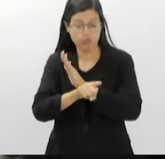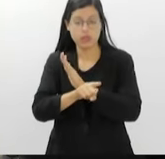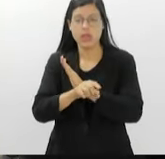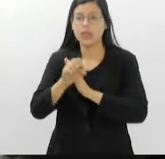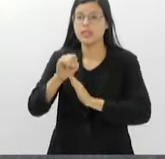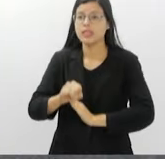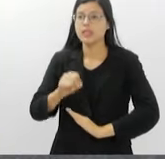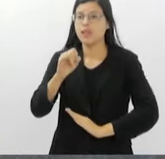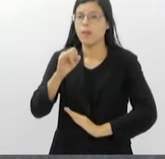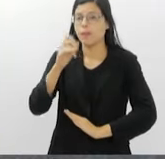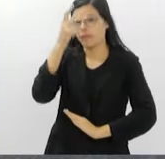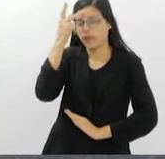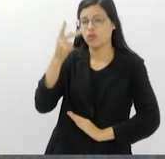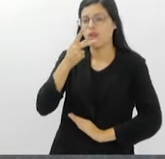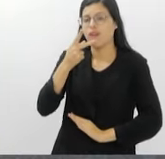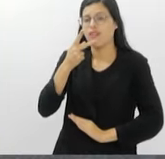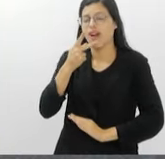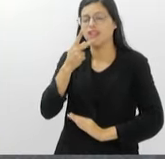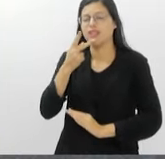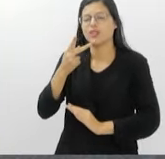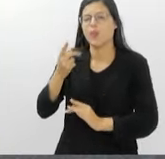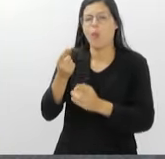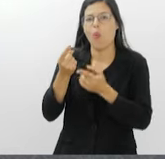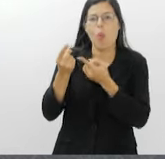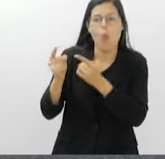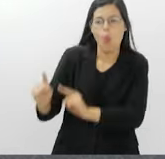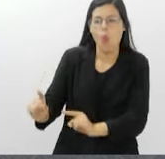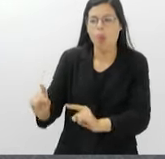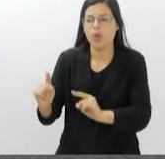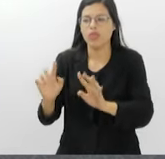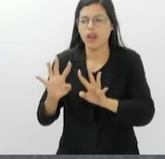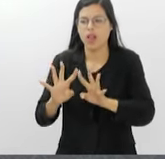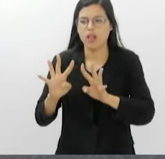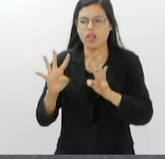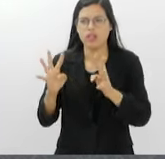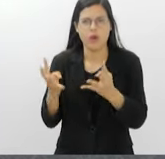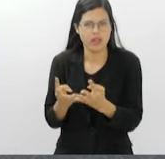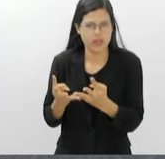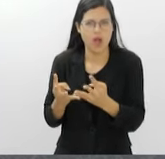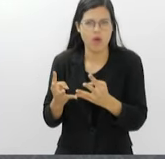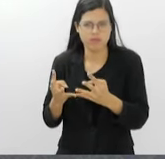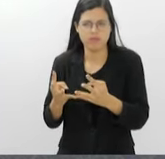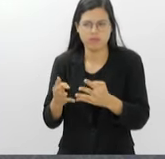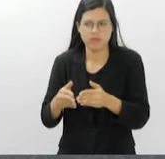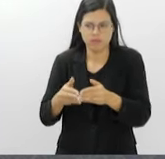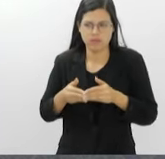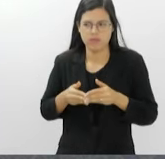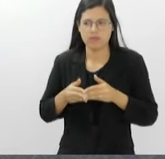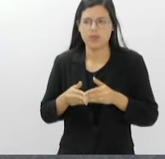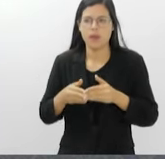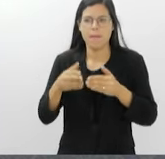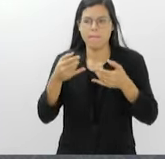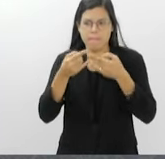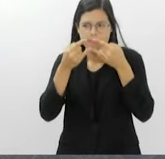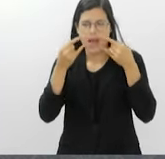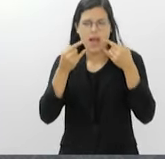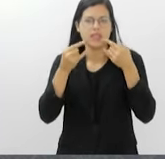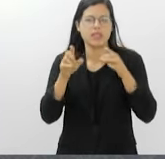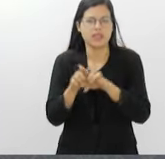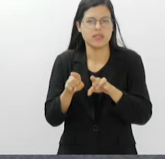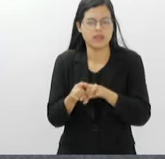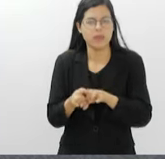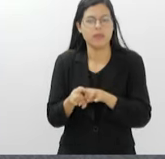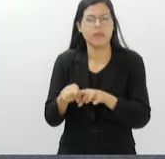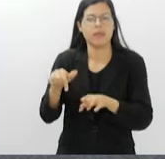falasse contra o lockdown, máscaras, passaporte sanitário e fechamento das escolas, por